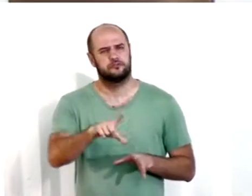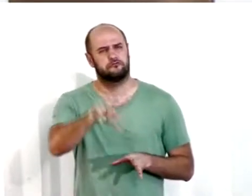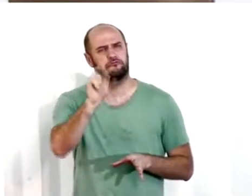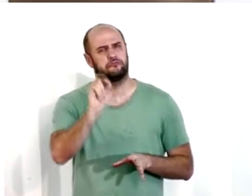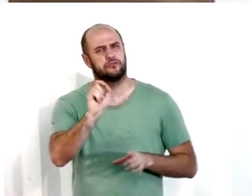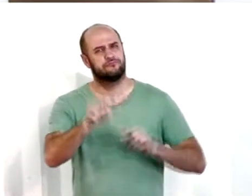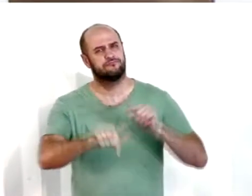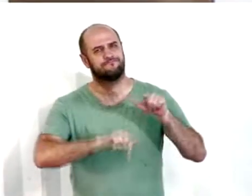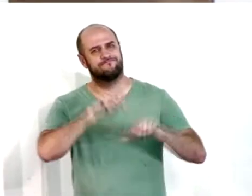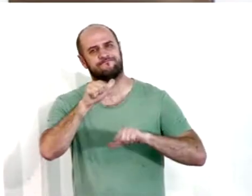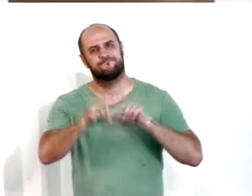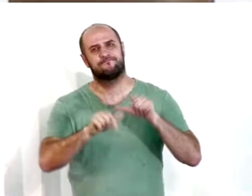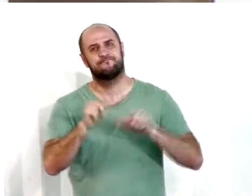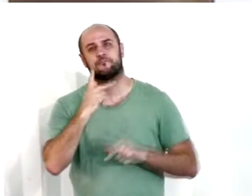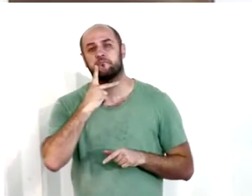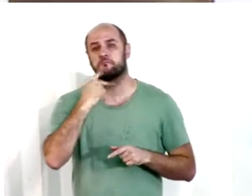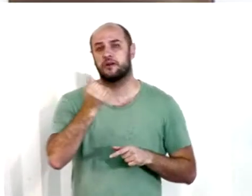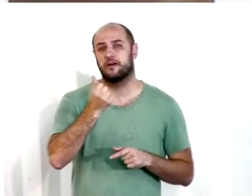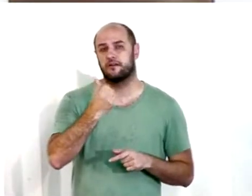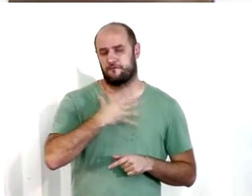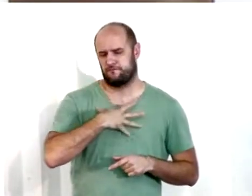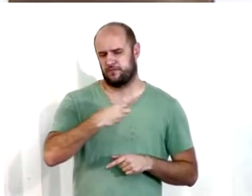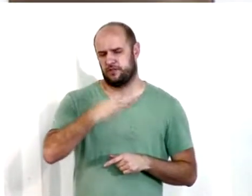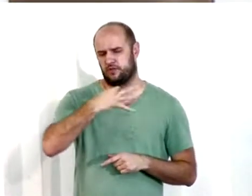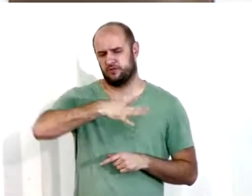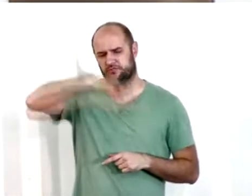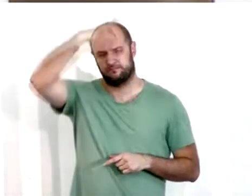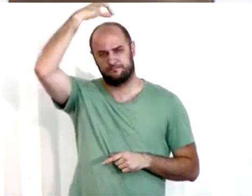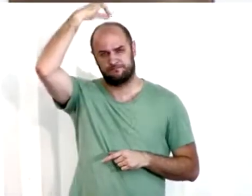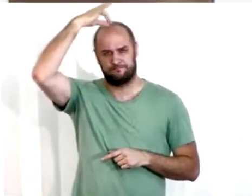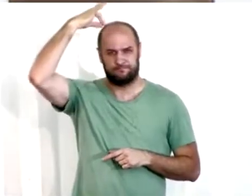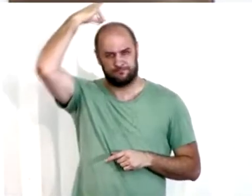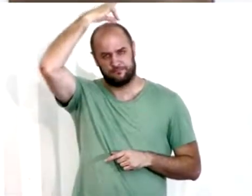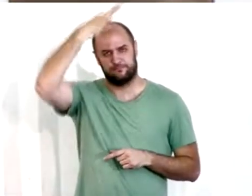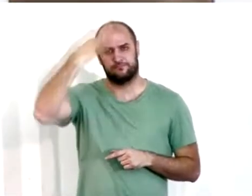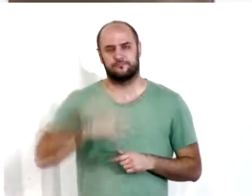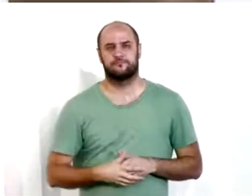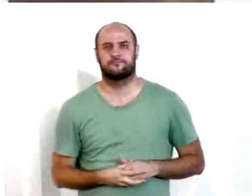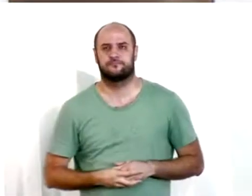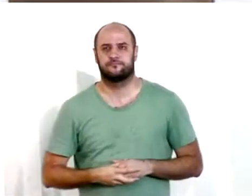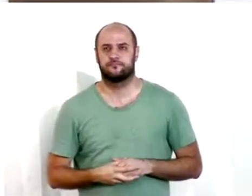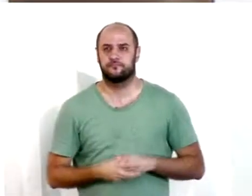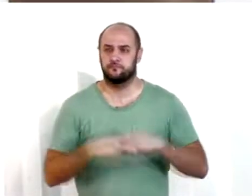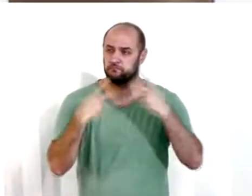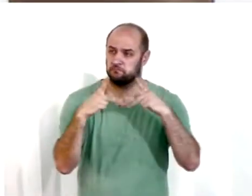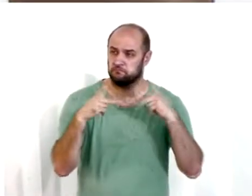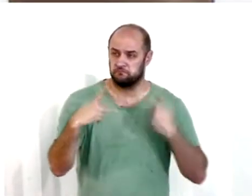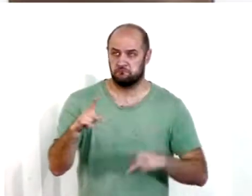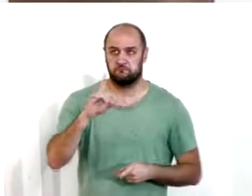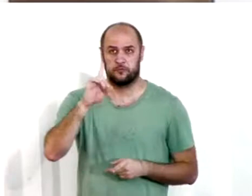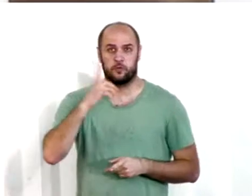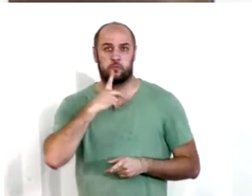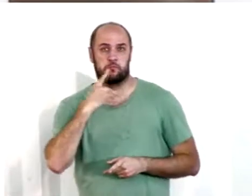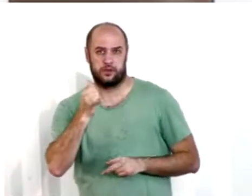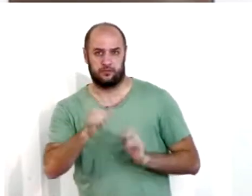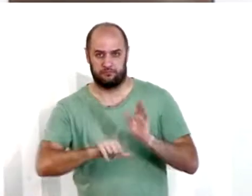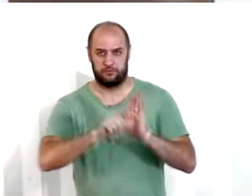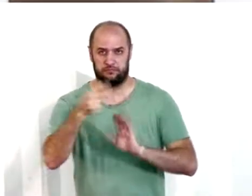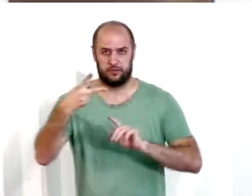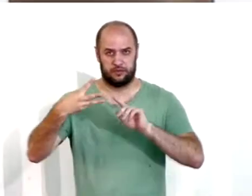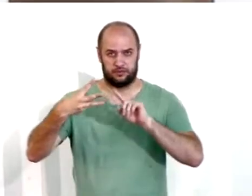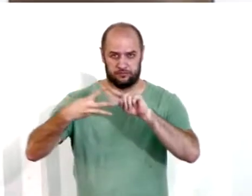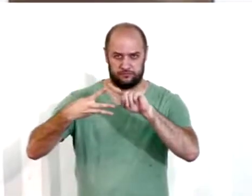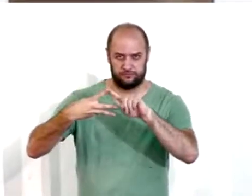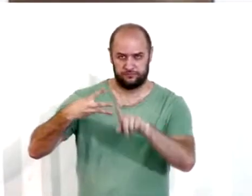obra do Pai, do Filho e do Espírito Santo. No sermão sobre a obra do Pai, nós vimos que Deus